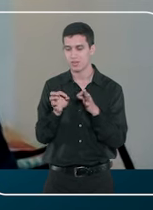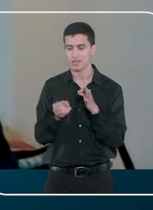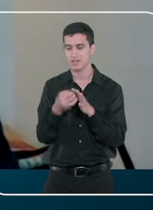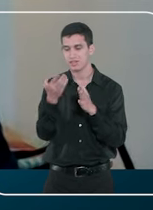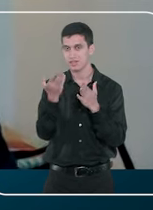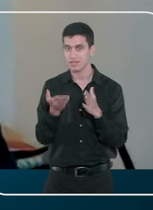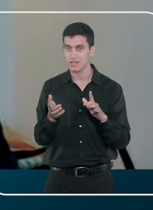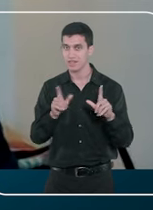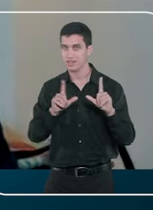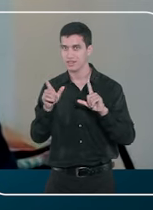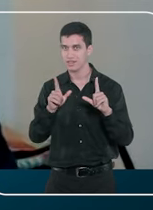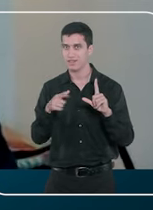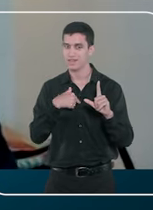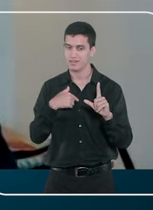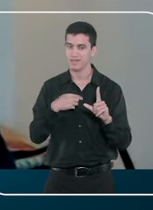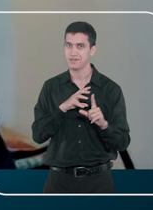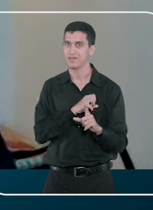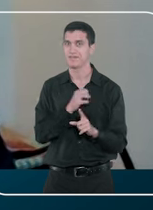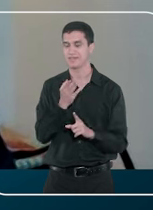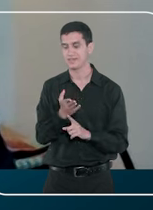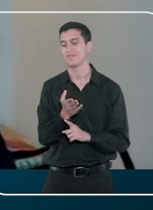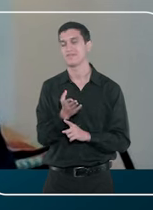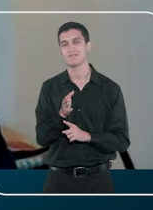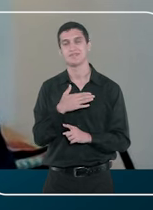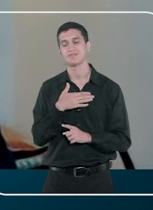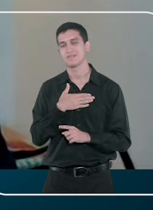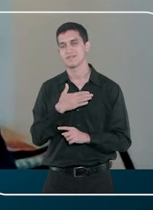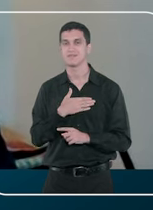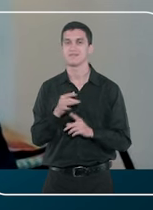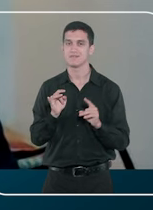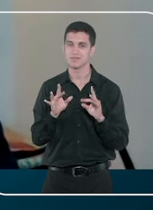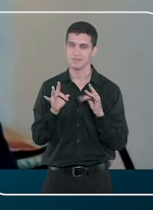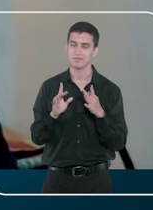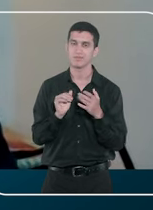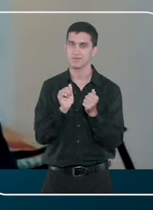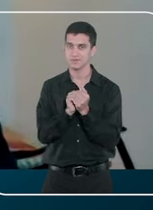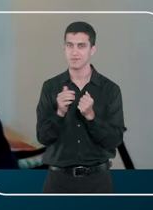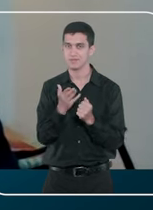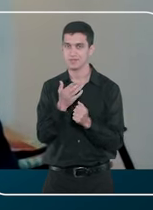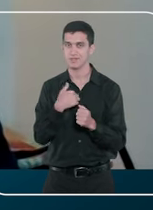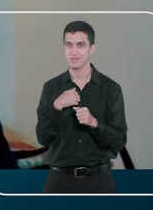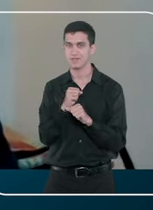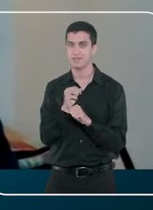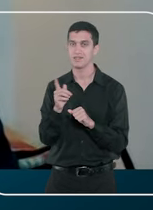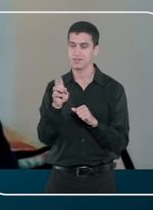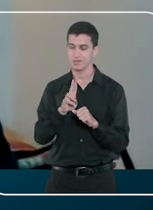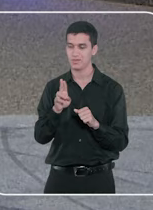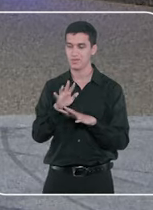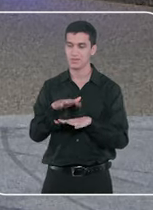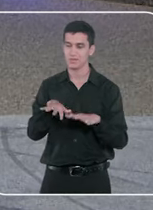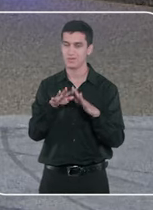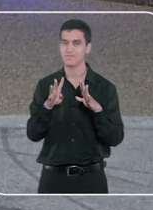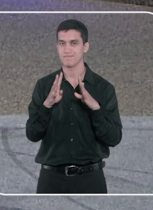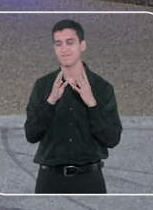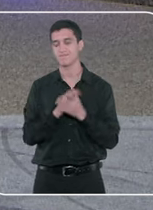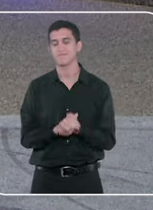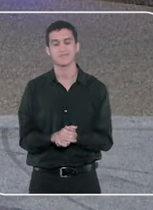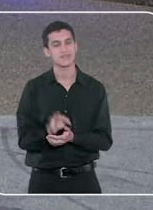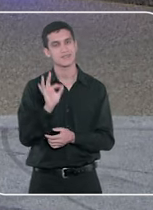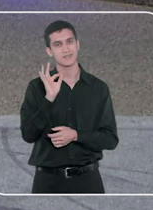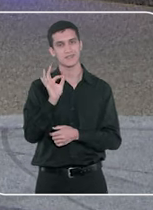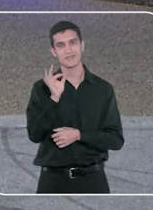Eu sou suspeito, sou fã, mas para mim é um privilégio participar com vocês. Espero que tenha sido útil aos nossos espectadores e ouvintes. Com